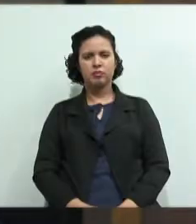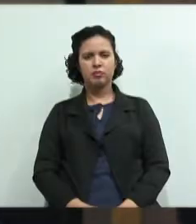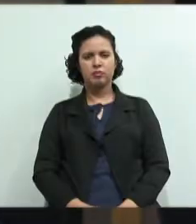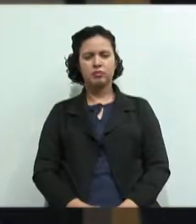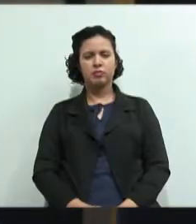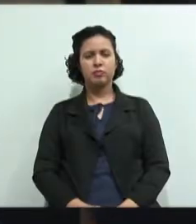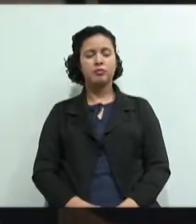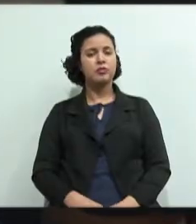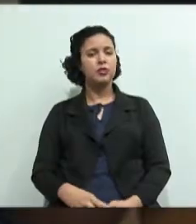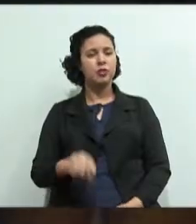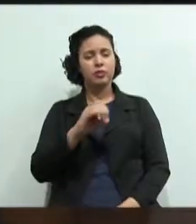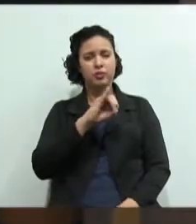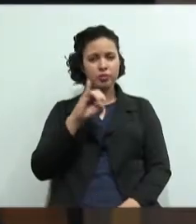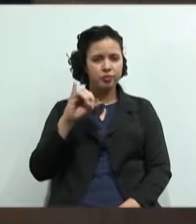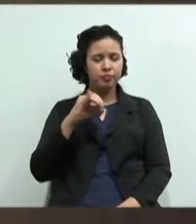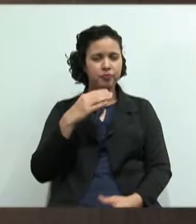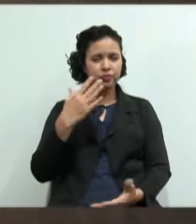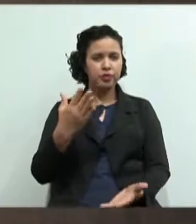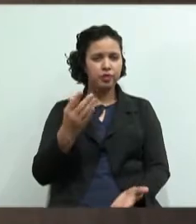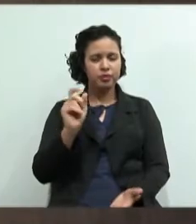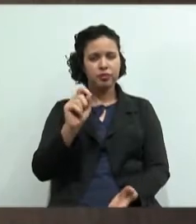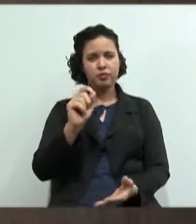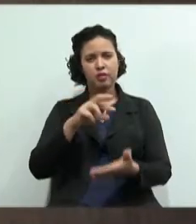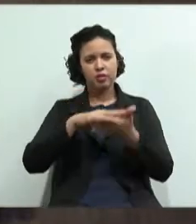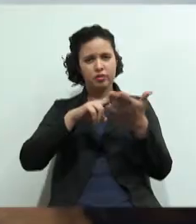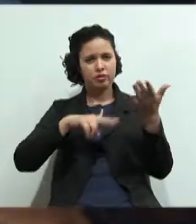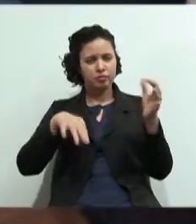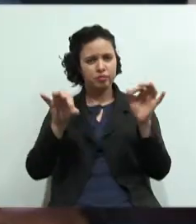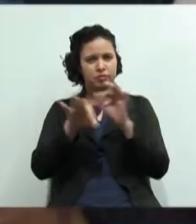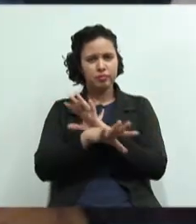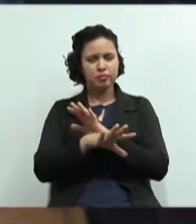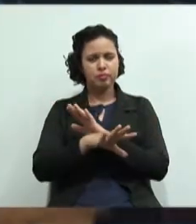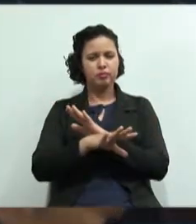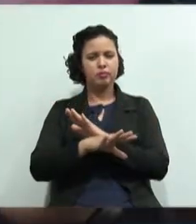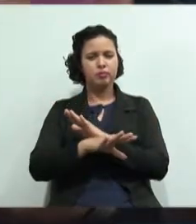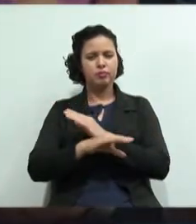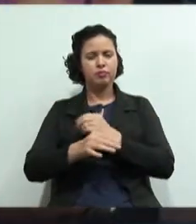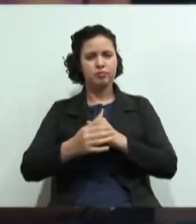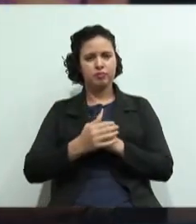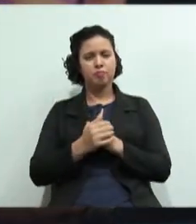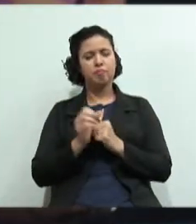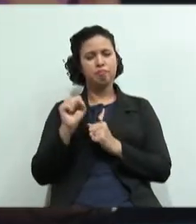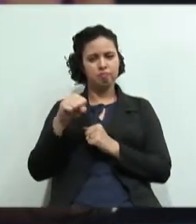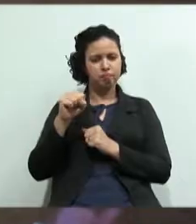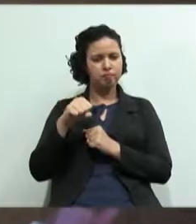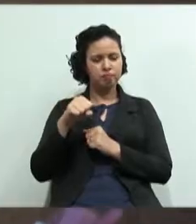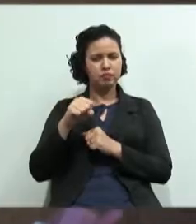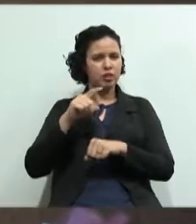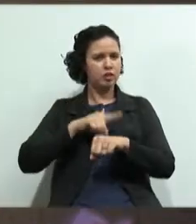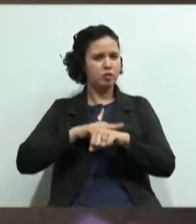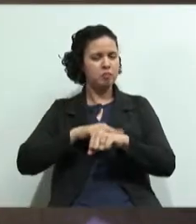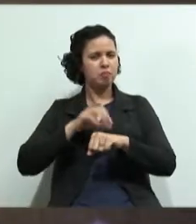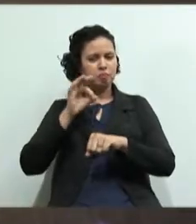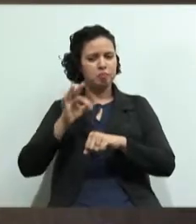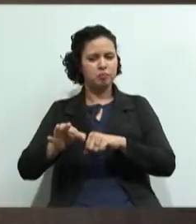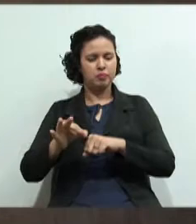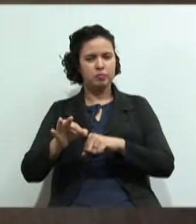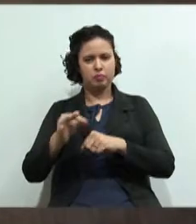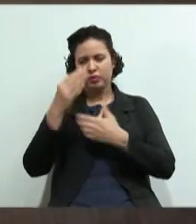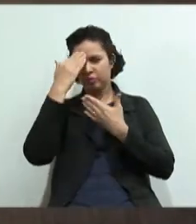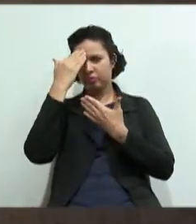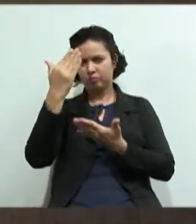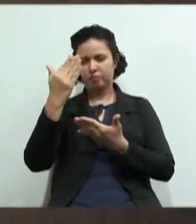Seu Carlos, Sim. o relatório ficou pronto. Ah, sim. Você entregou no prazo. Tá ok, vou entregar na reunião,